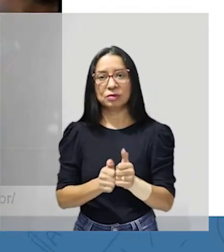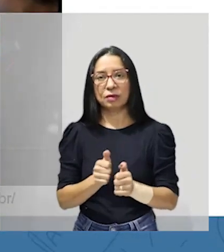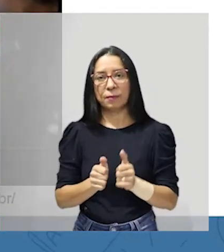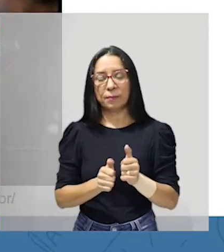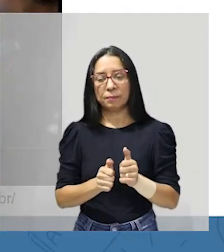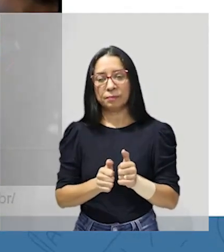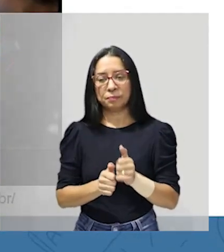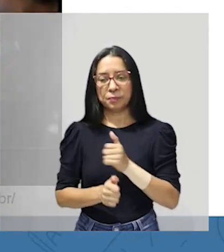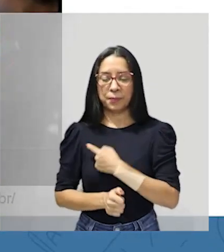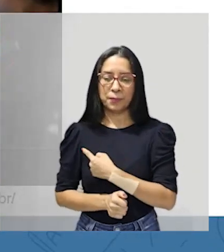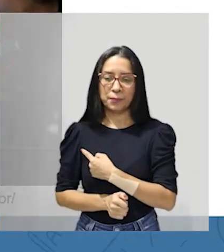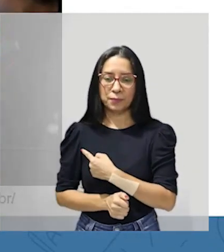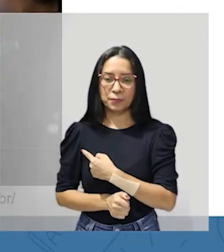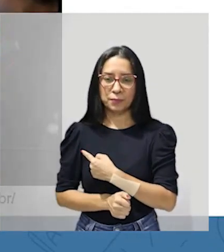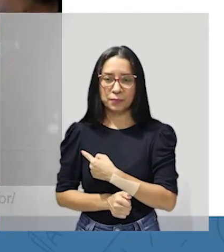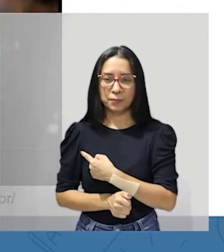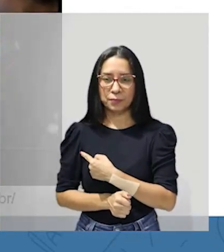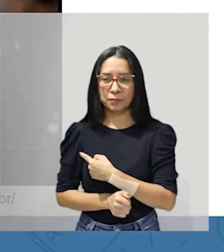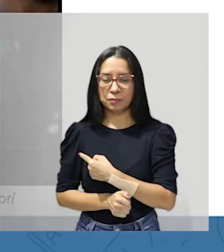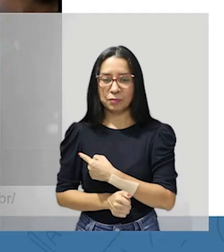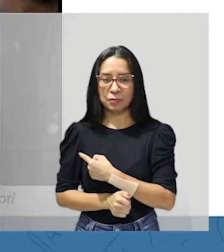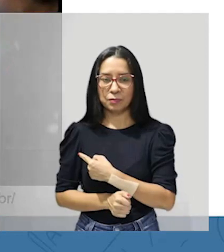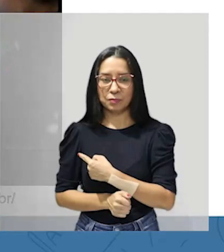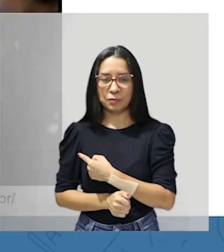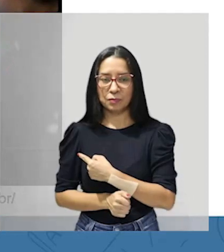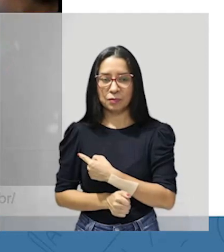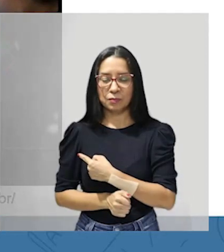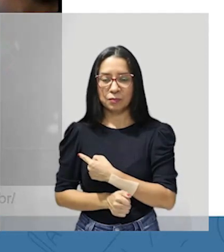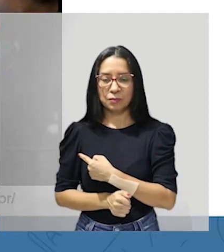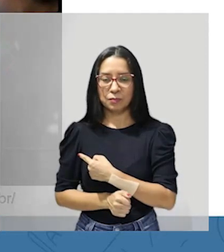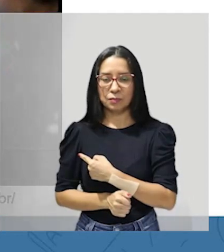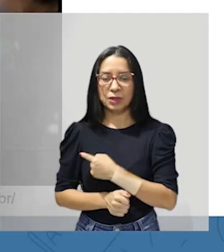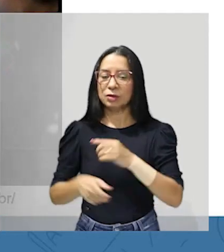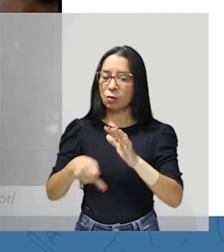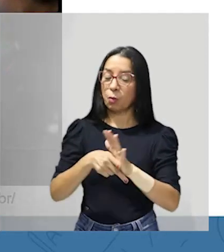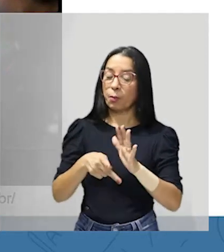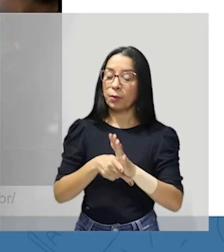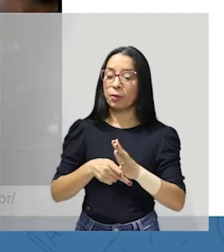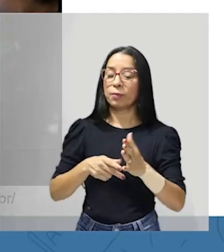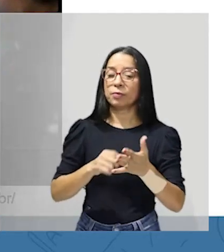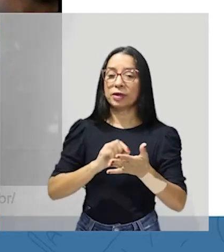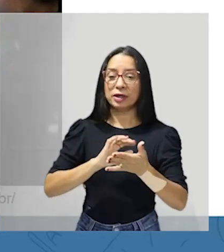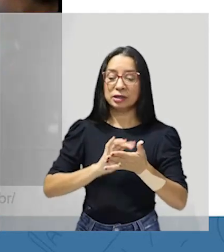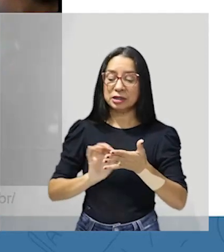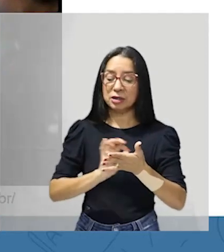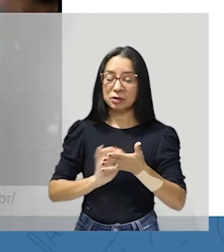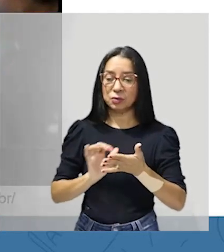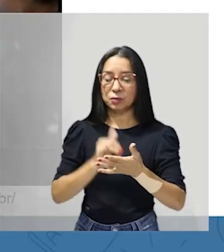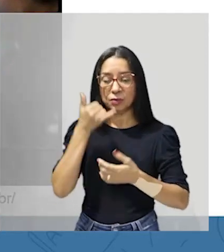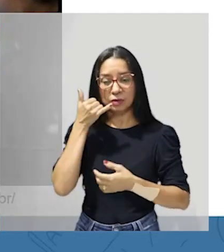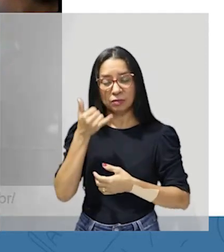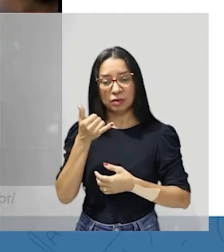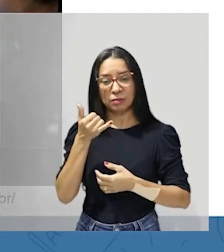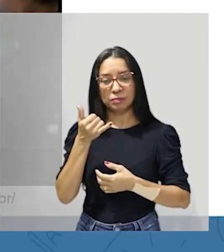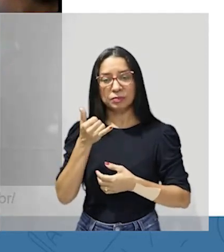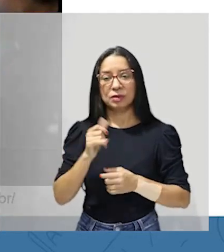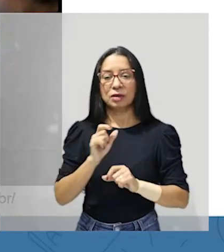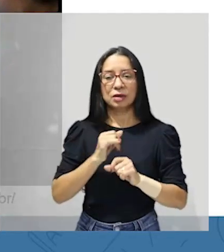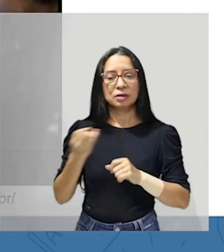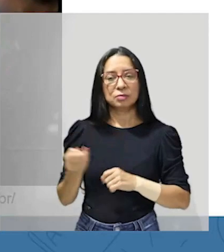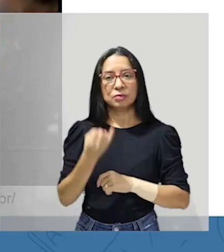jogos de videogame PC gamer que a galera joga muito no seu próprio celular O importante falar dos Jogos